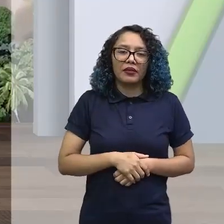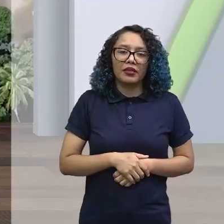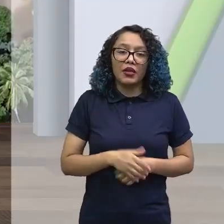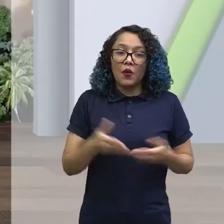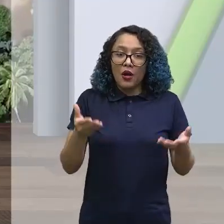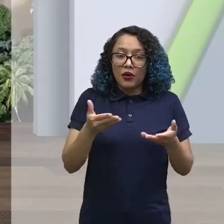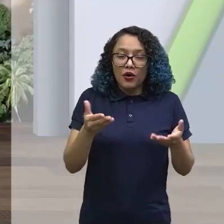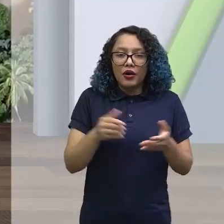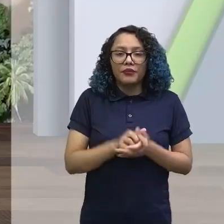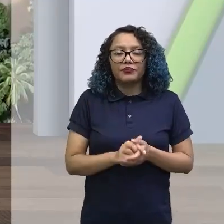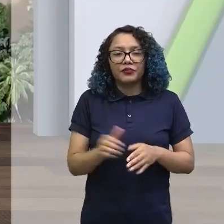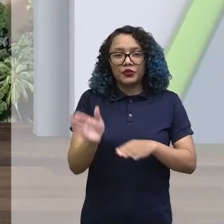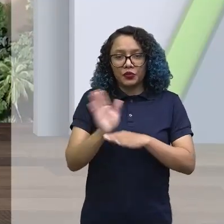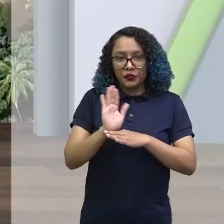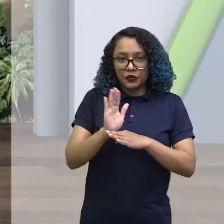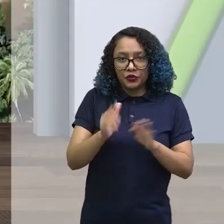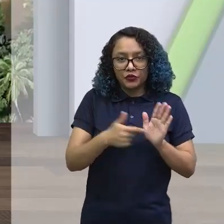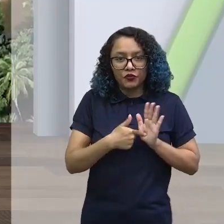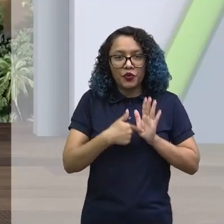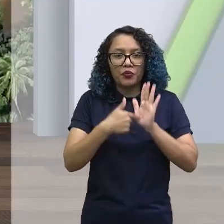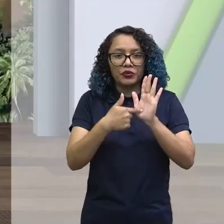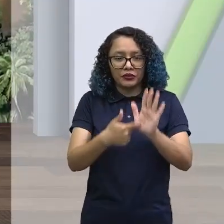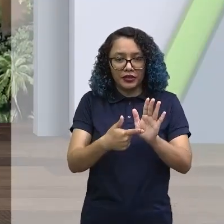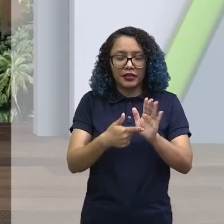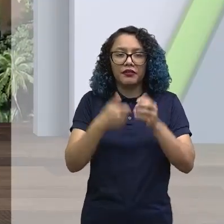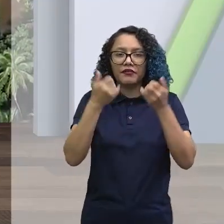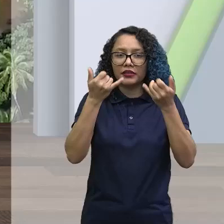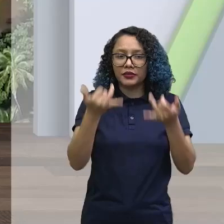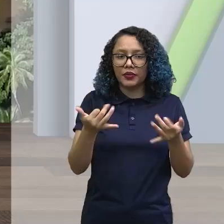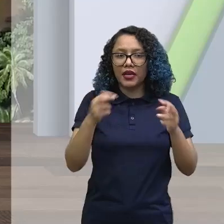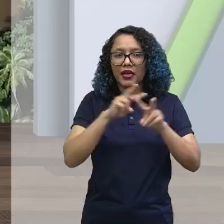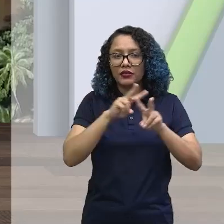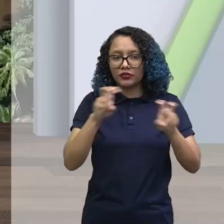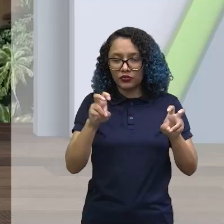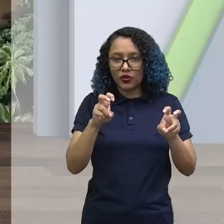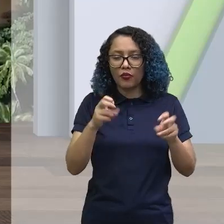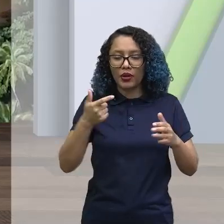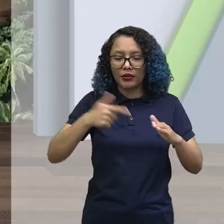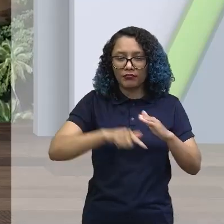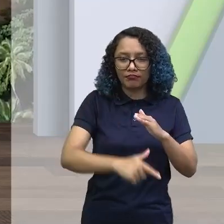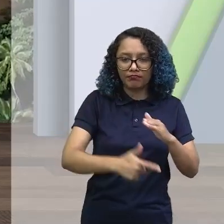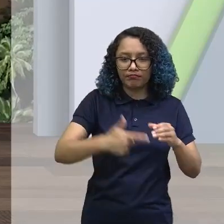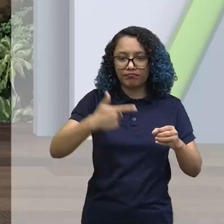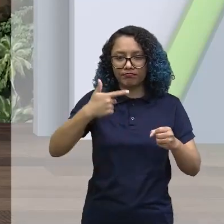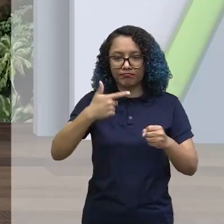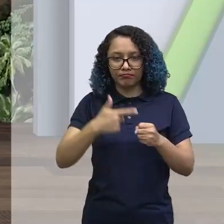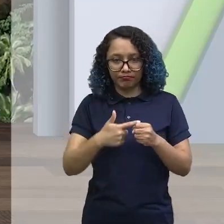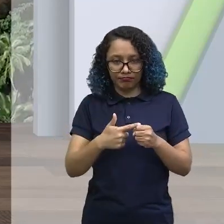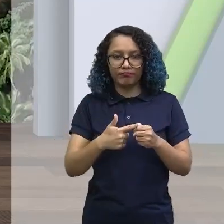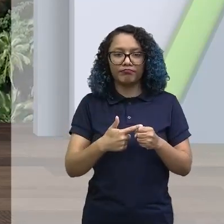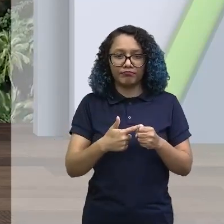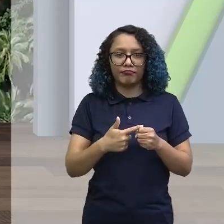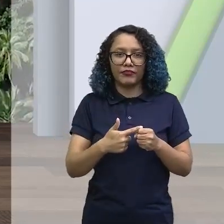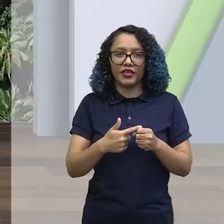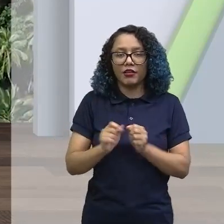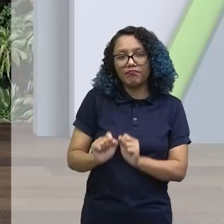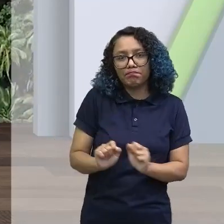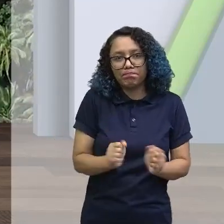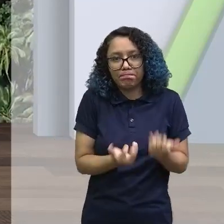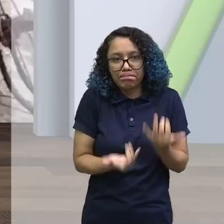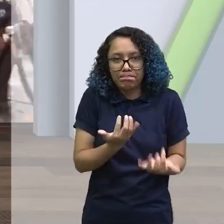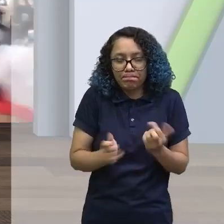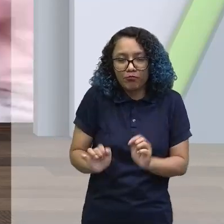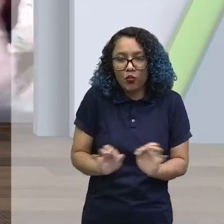aqui um vídeo para mostrar para vocês sobre a questão da queima de combustível fóssil que vai produzir esses gases que